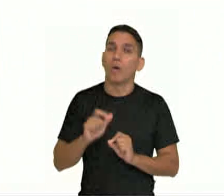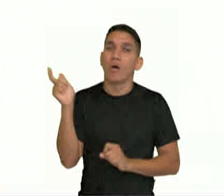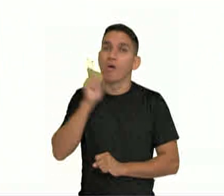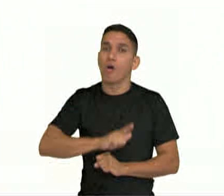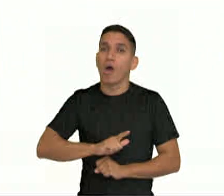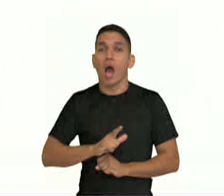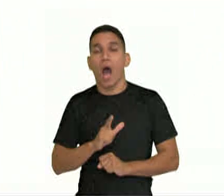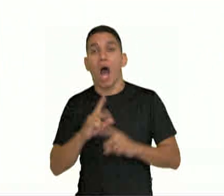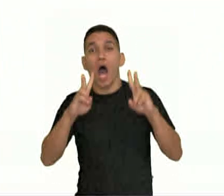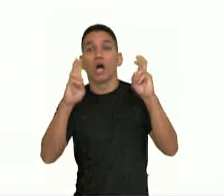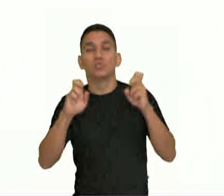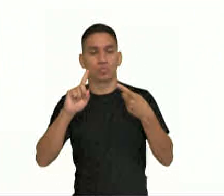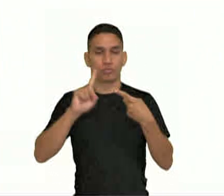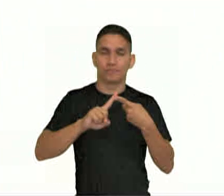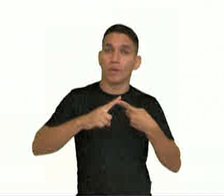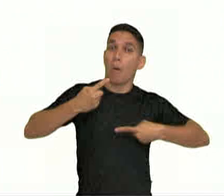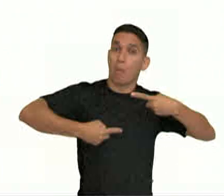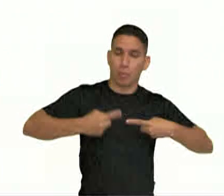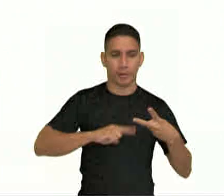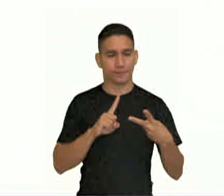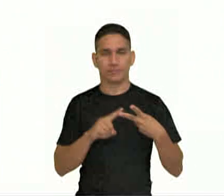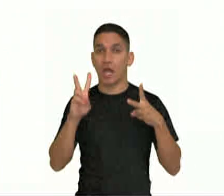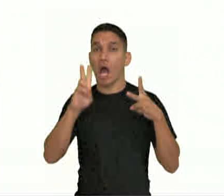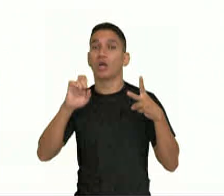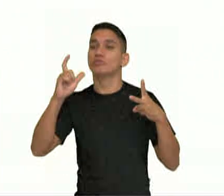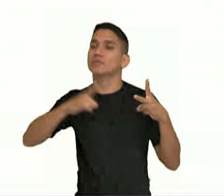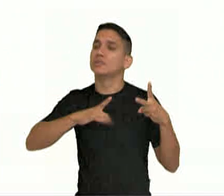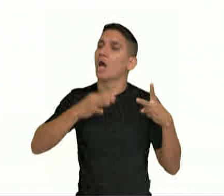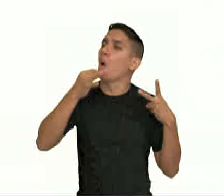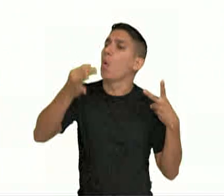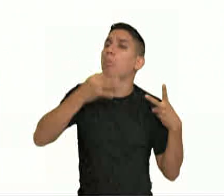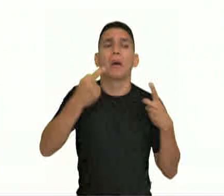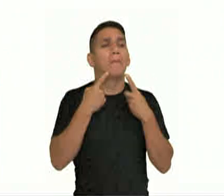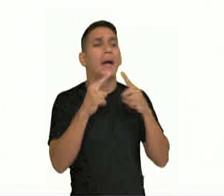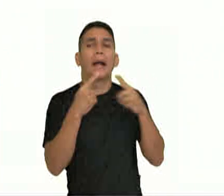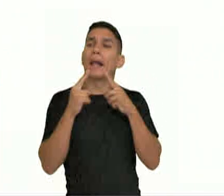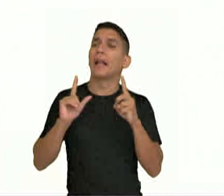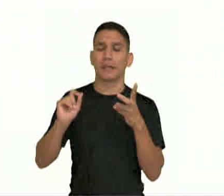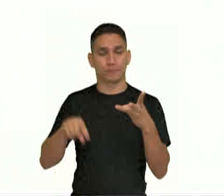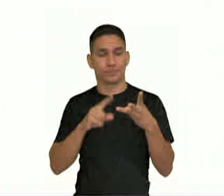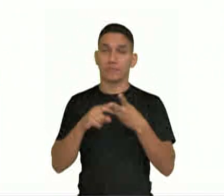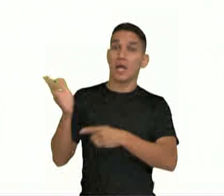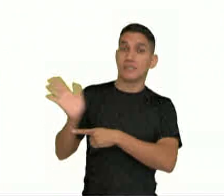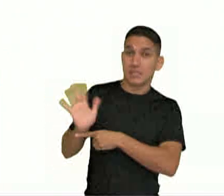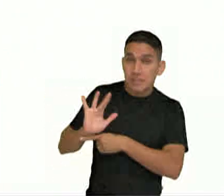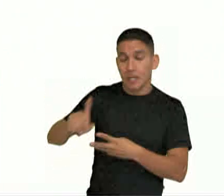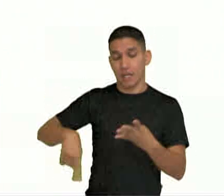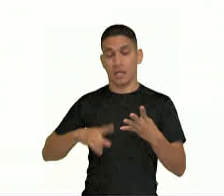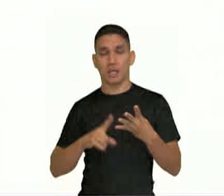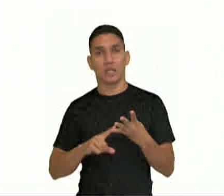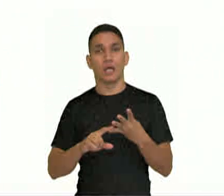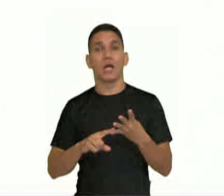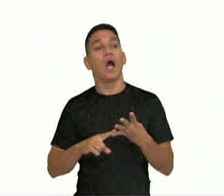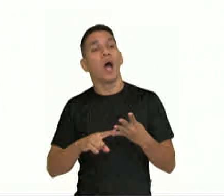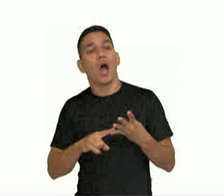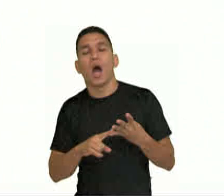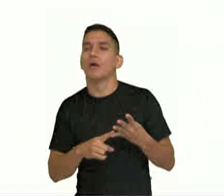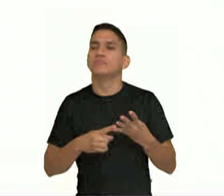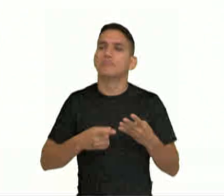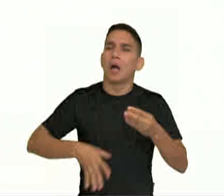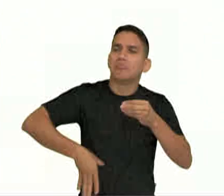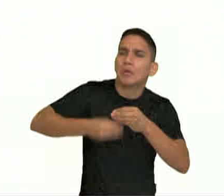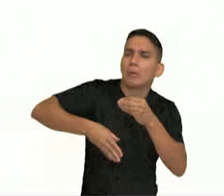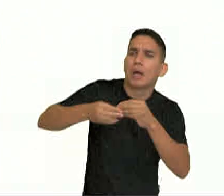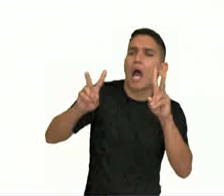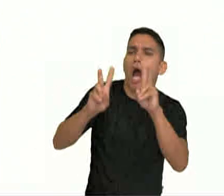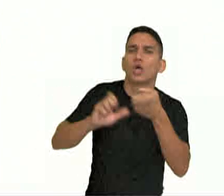notícias sobre política, ficar por dentro da opinião de críticos, de cinema, ouvir comentários sobre